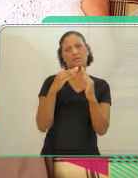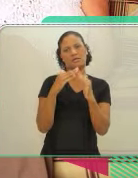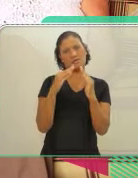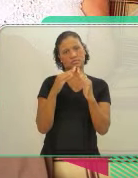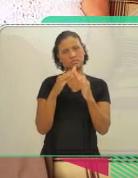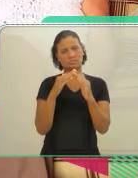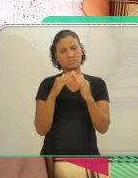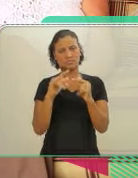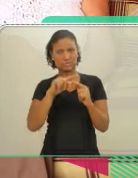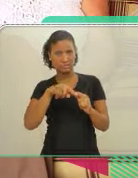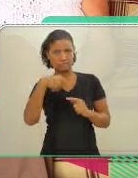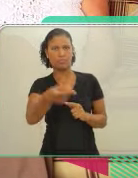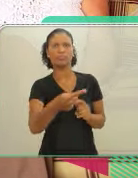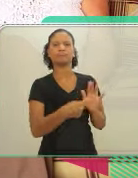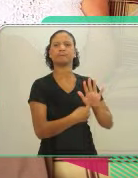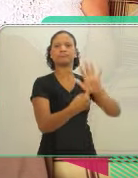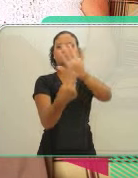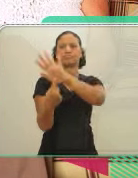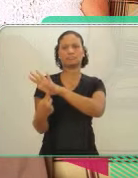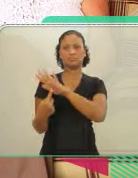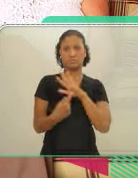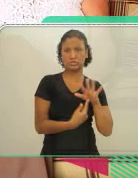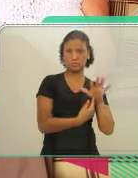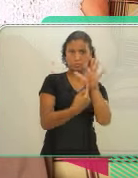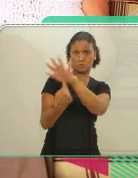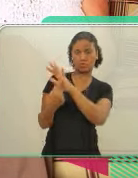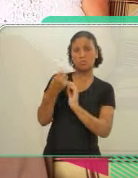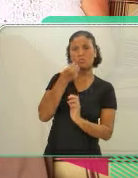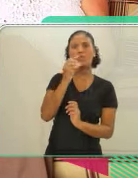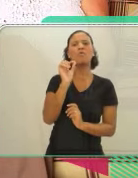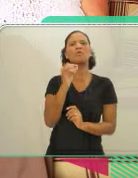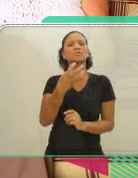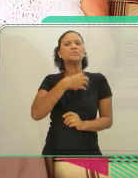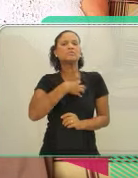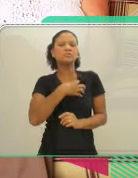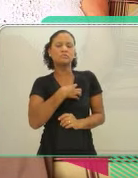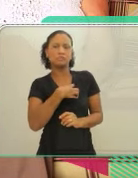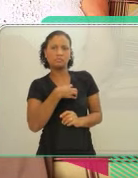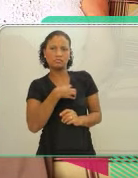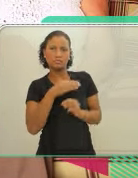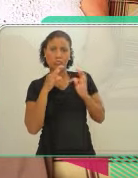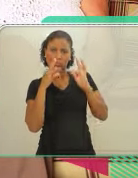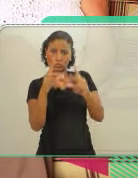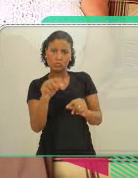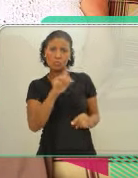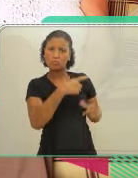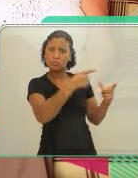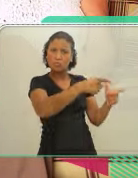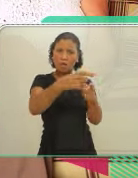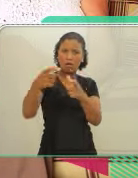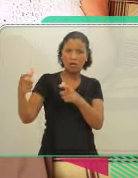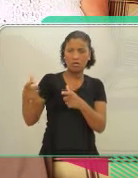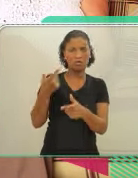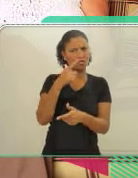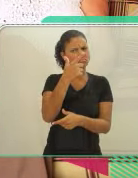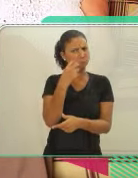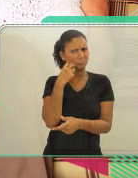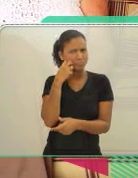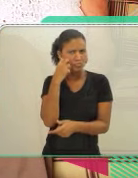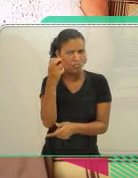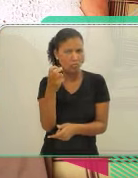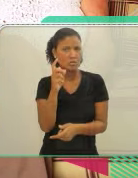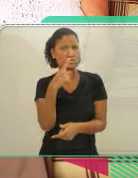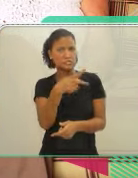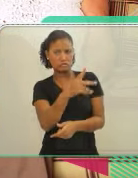Porque o preconceito começa em casa. E depois, expô-lo. Expô-lo no